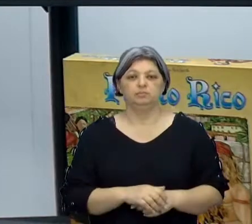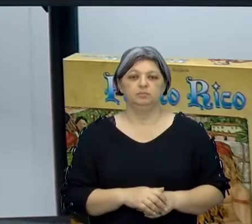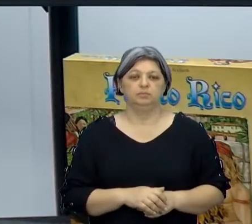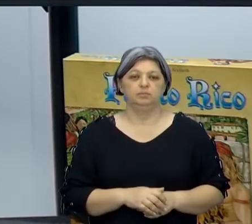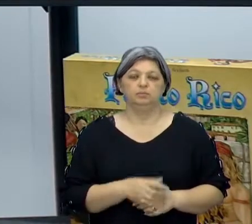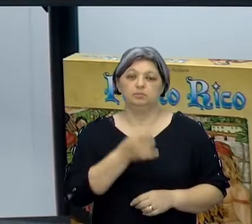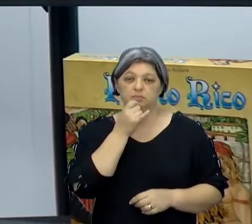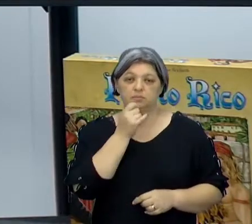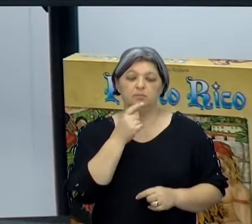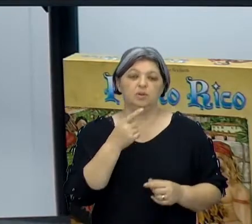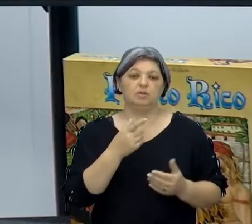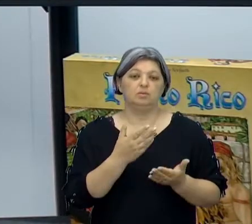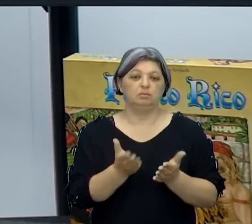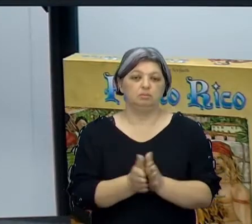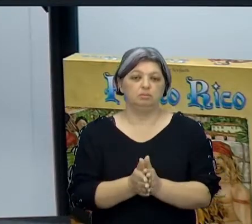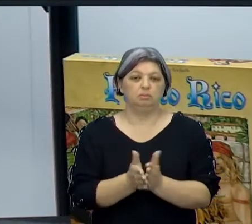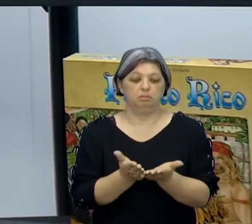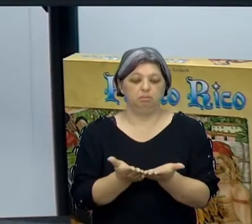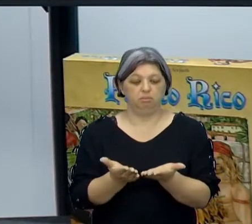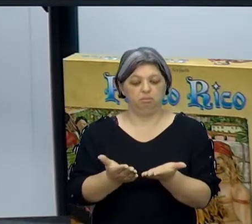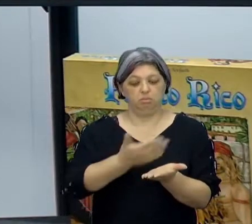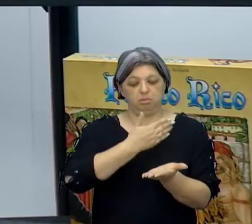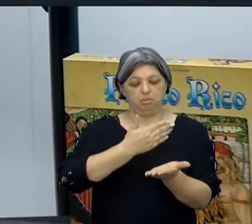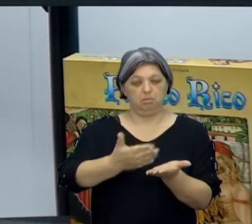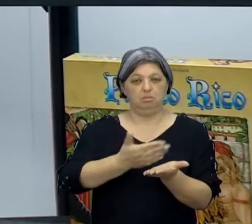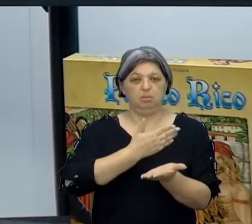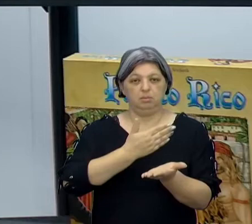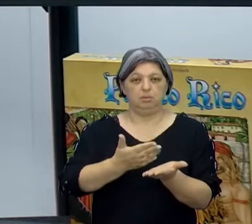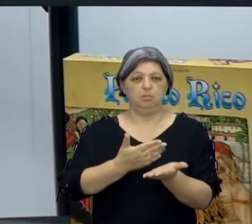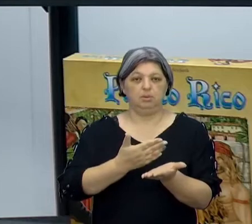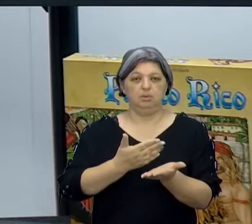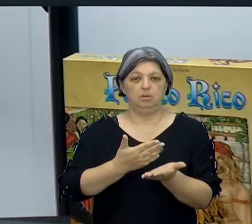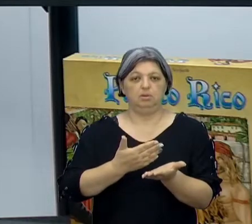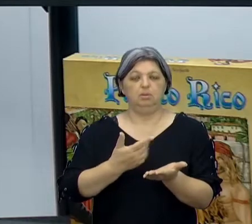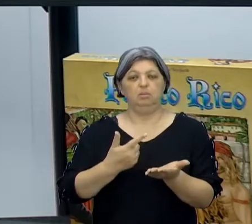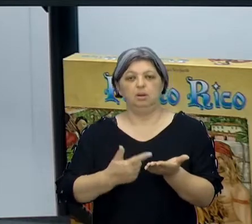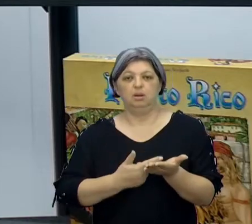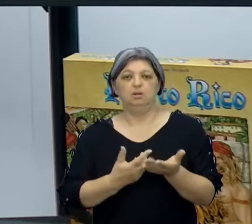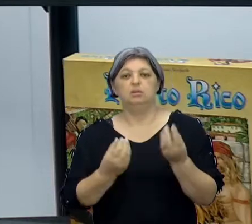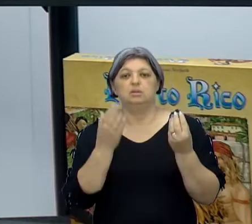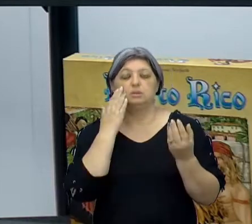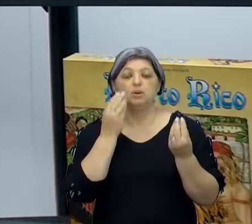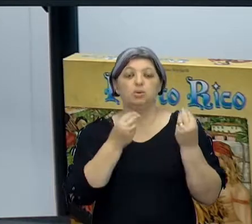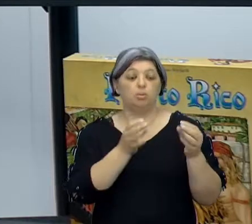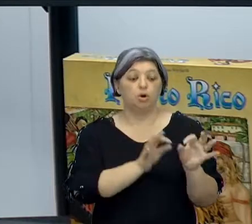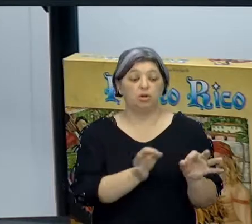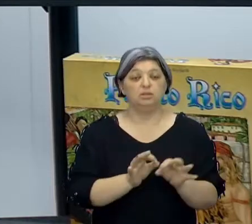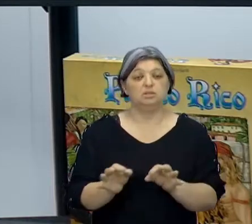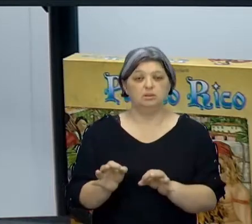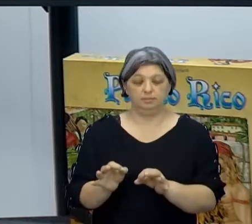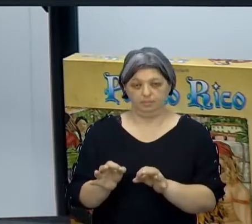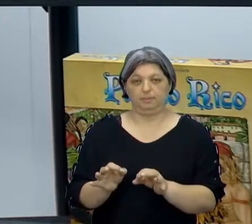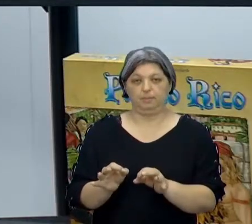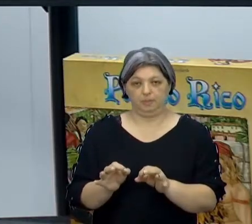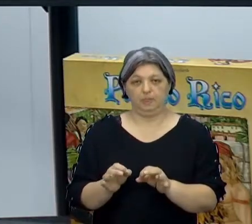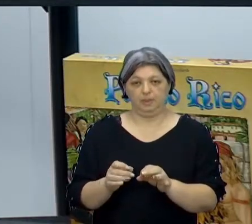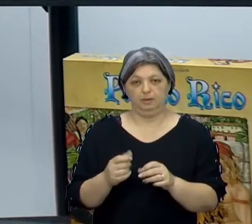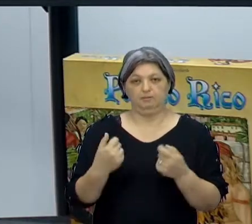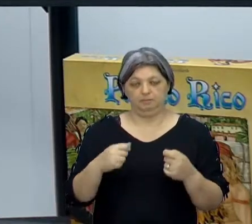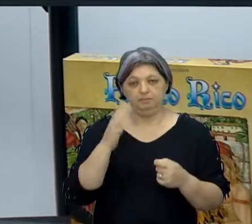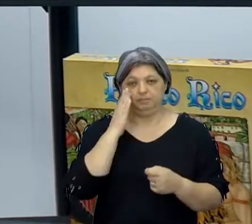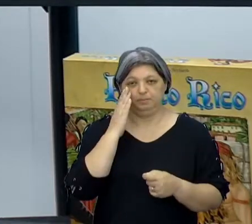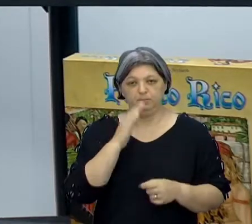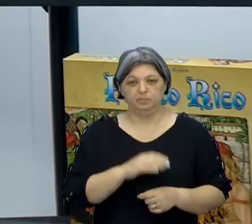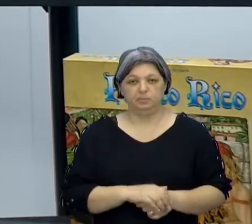que ele abrir o manual, ele vai querer saber como que eu jogo. Para você jogar, você precisa saber arrumar o jogo. Como que eu arrumo o jogo? Tem que ser uma das primeiras